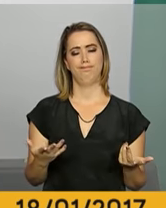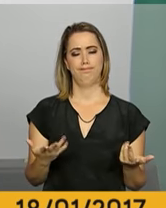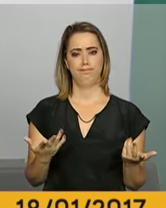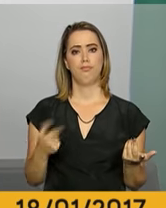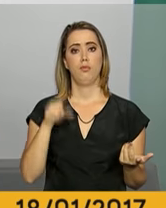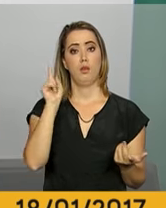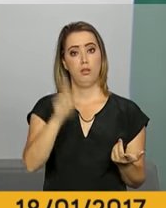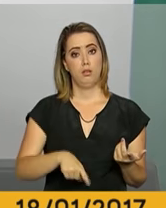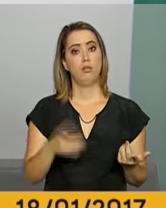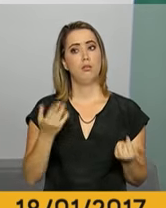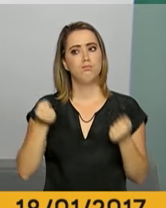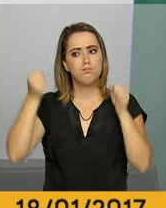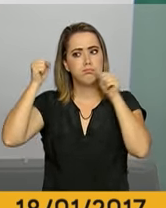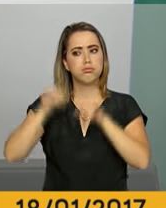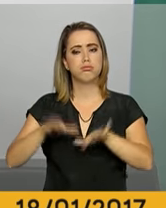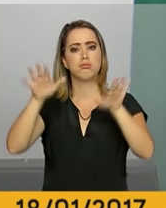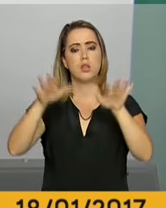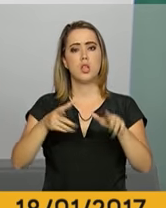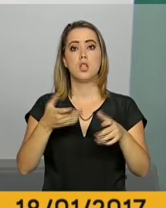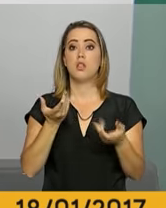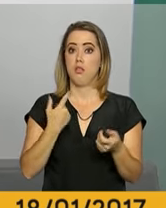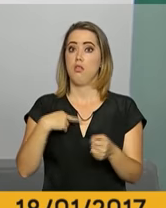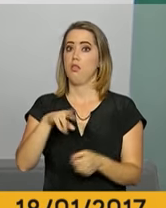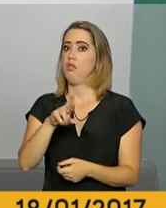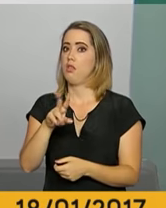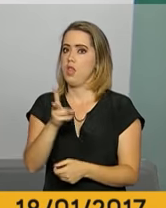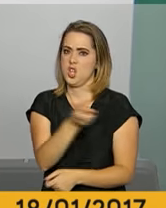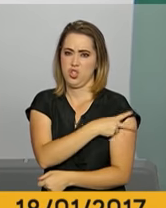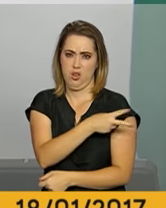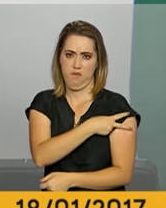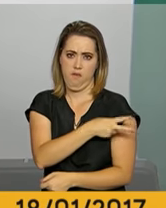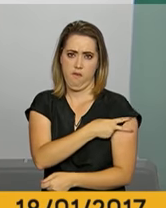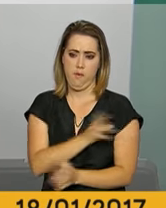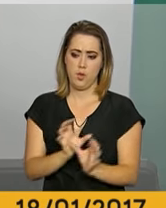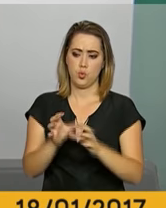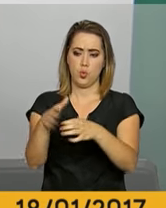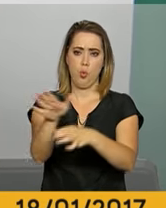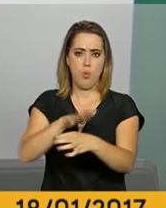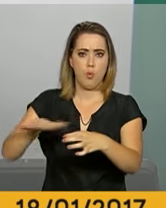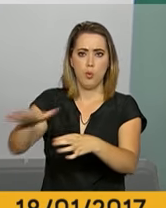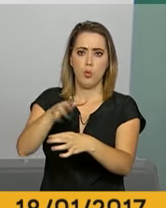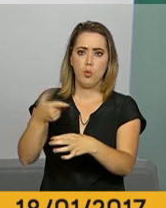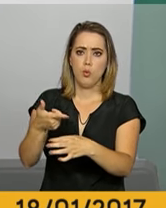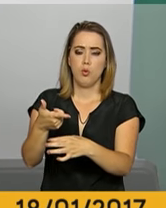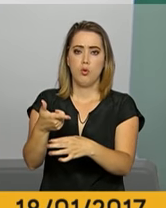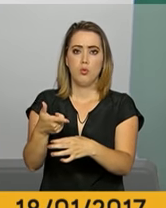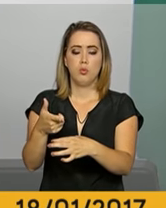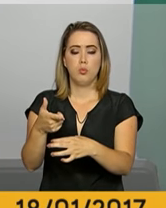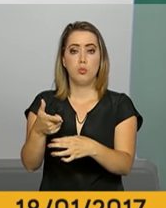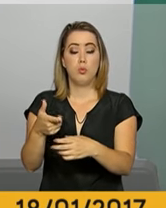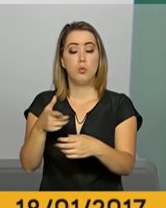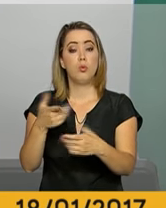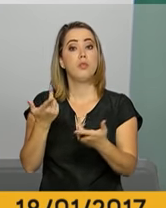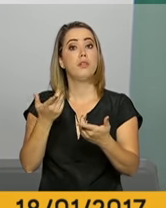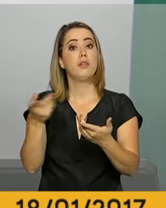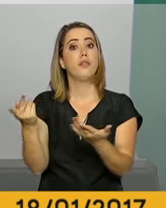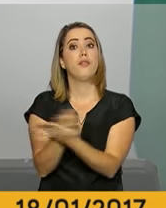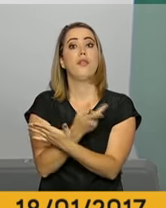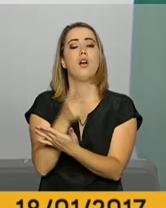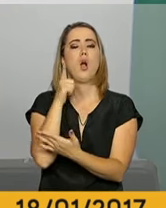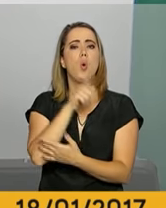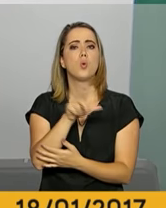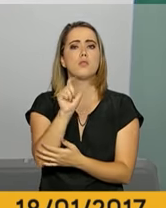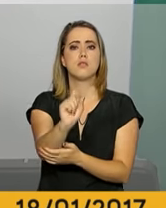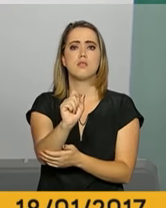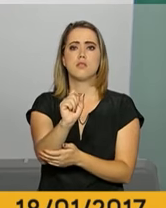uma repercussão, um comando até, de setores que agem externamente aos presídios. E por isto